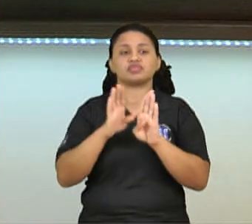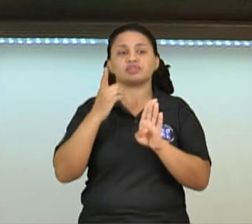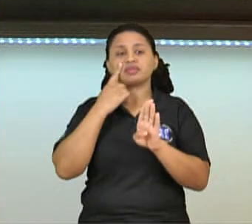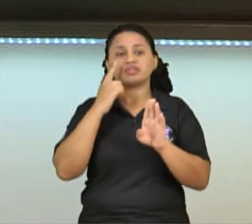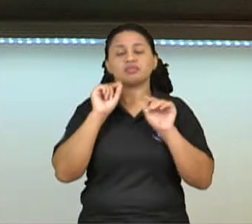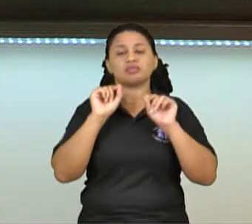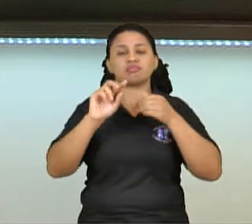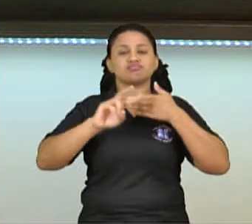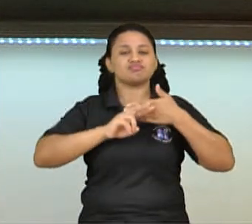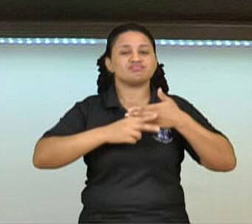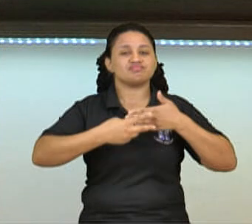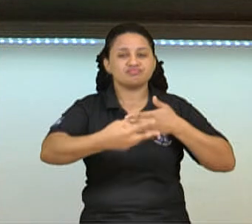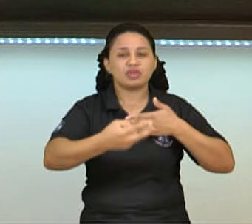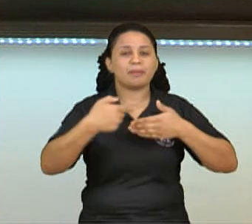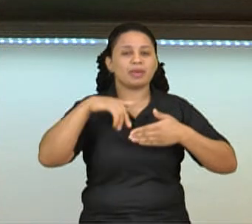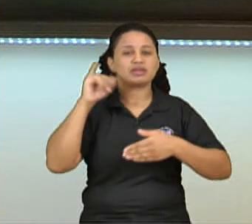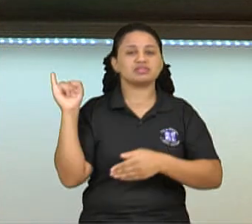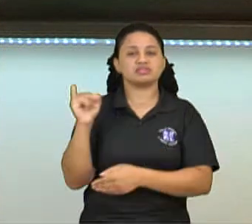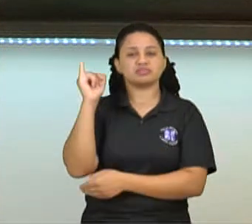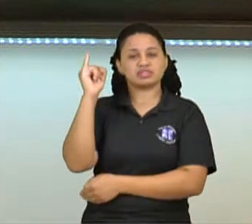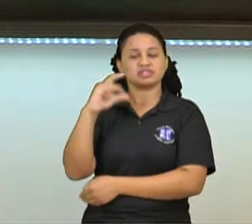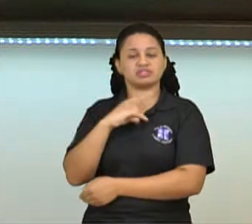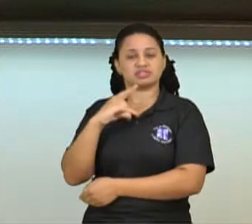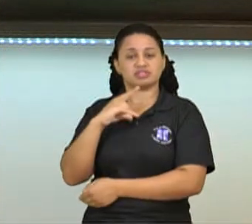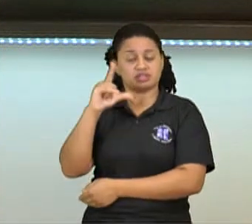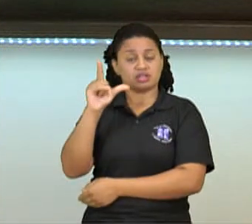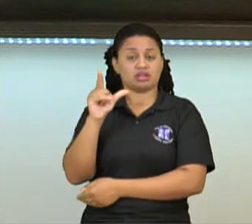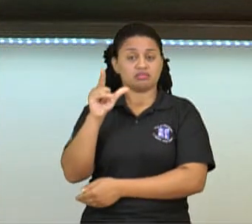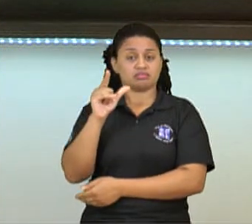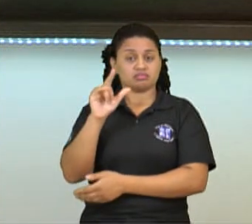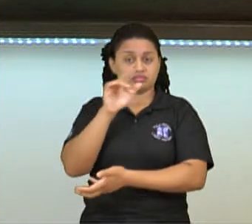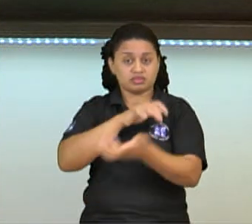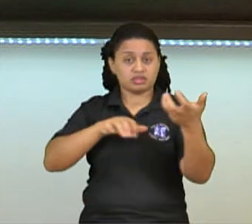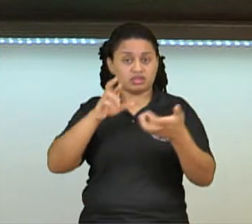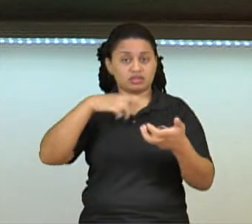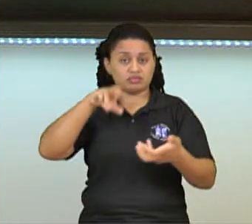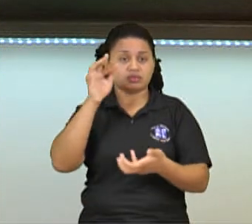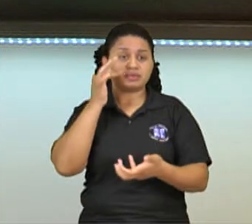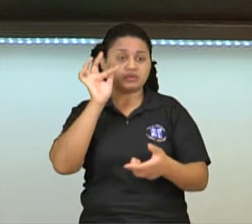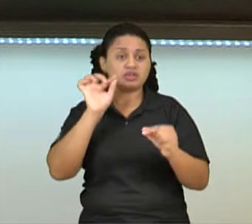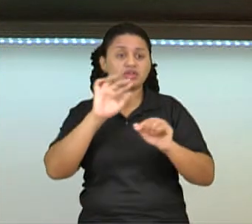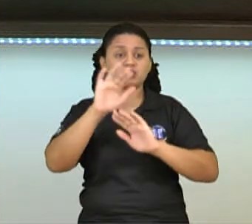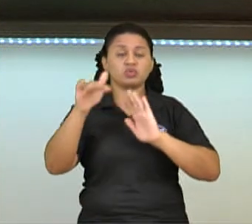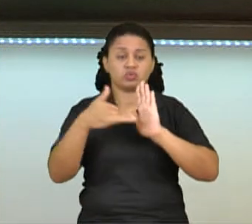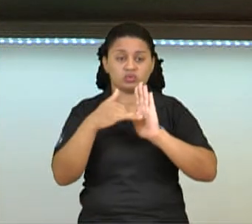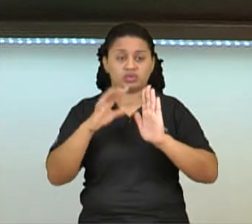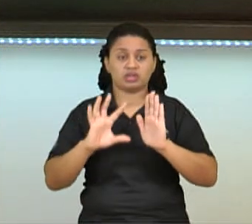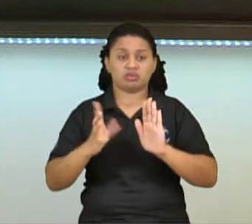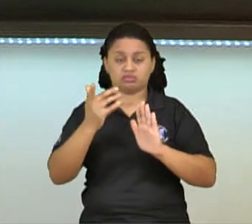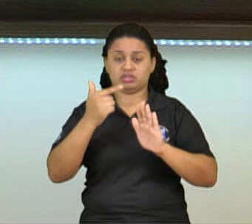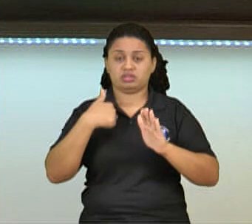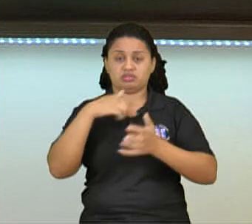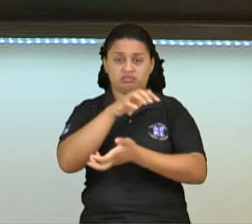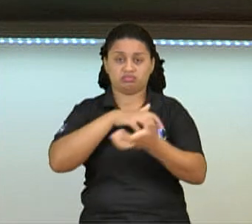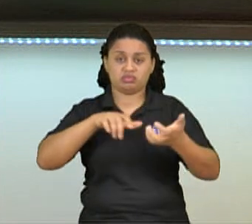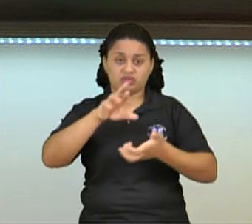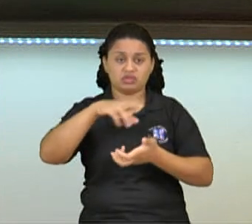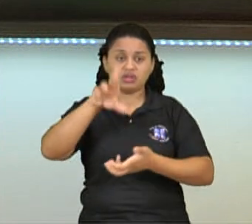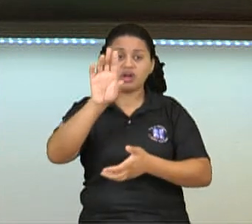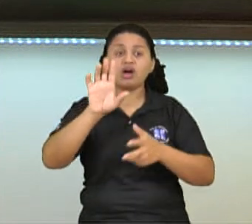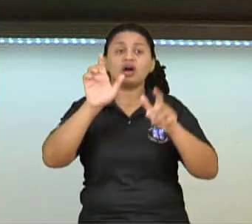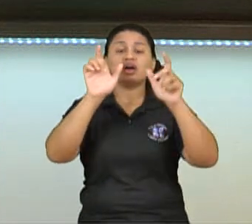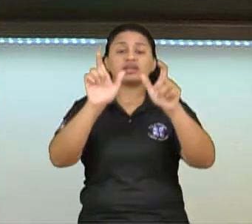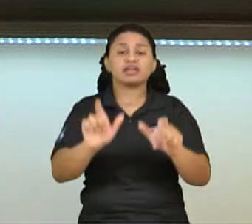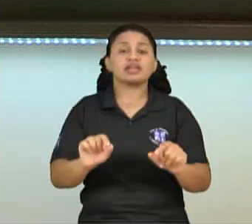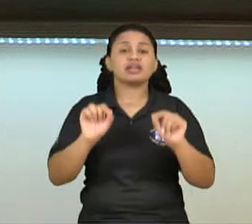consequência talvez mais importante da Revolução Francesa é que todos os frutos da Revolução vão estar na mão